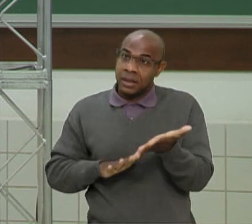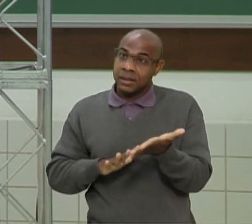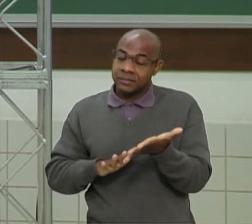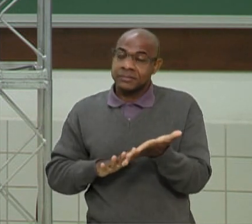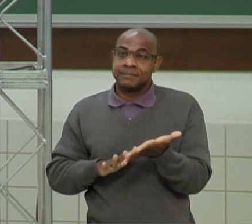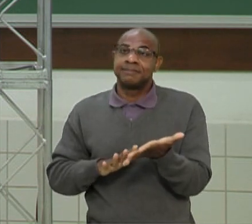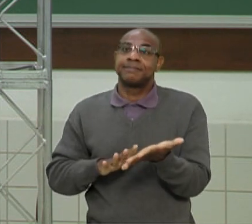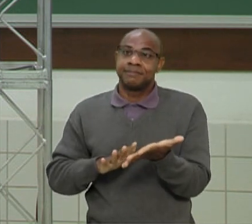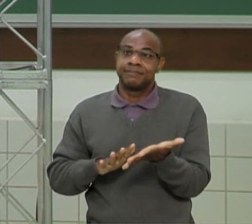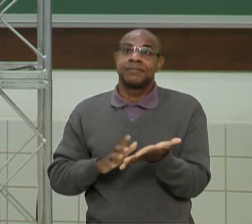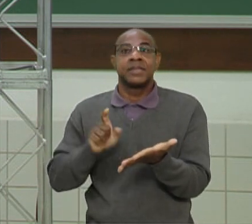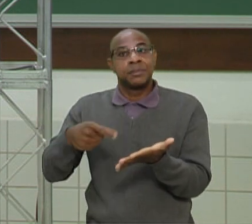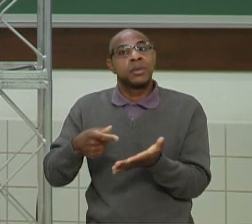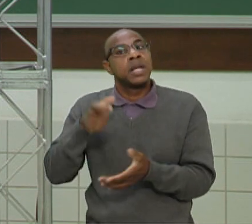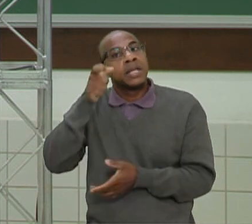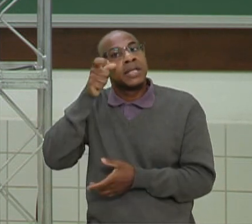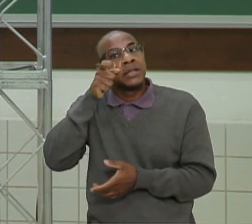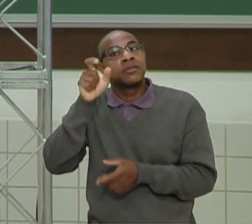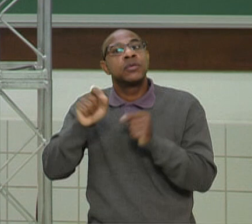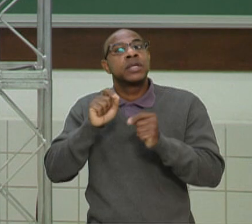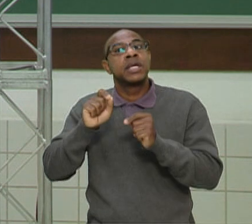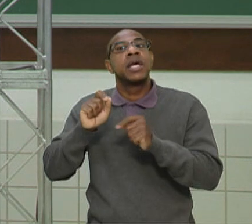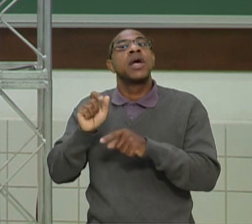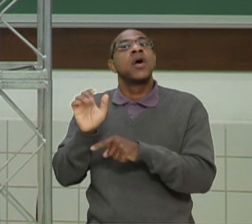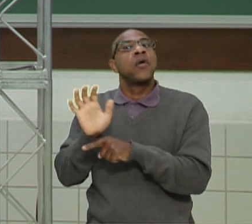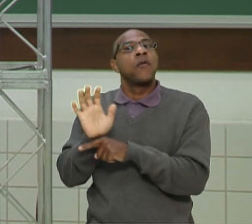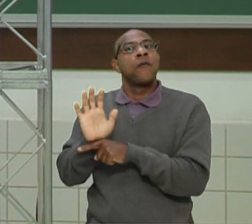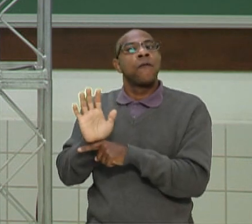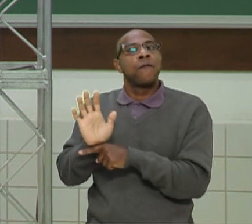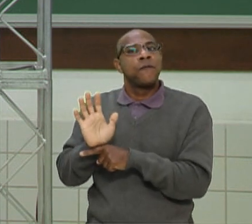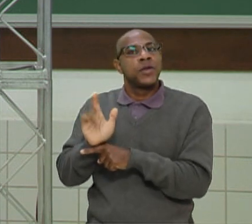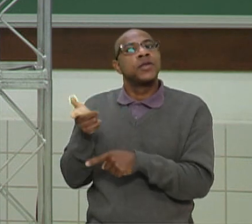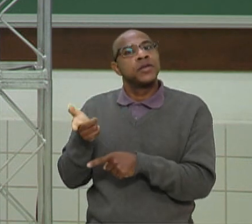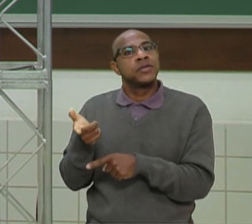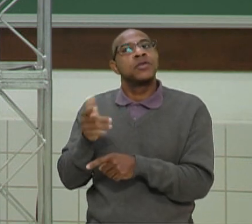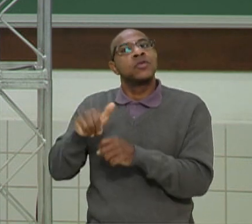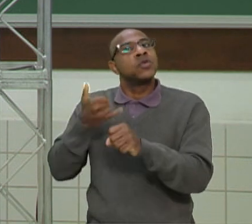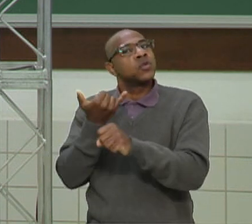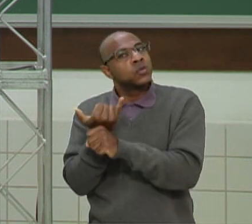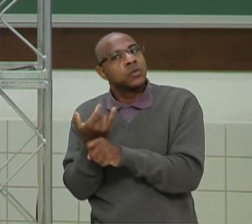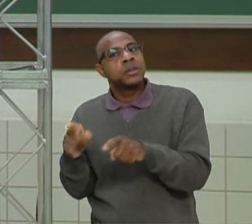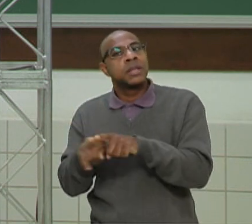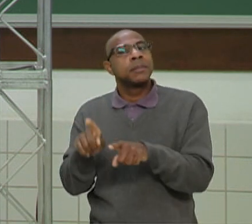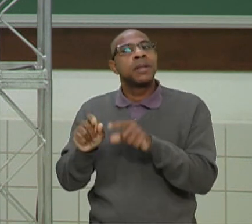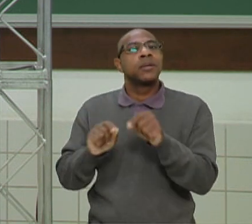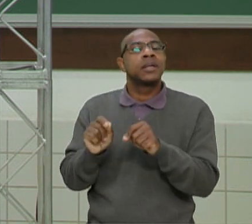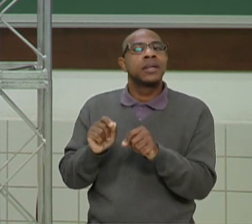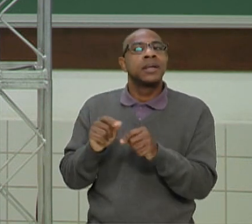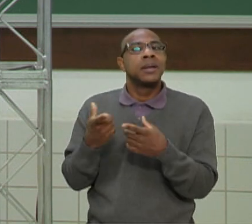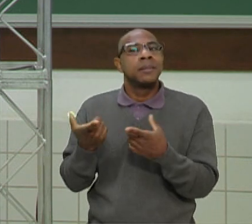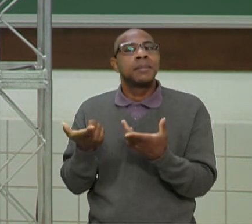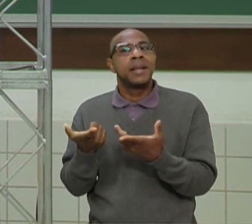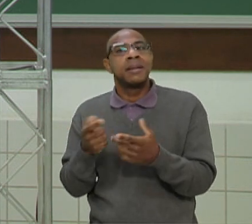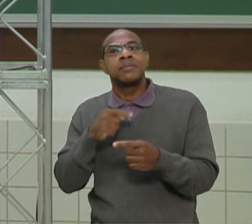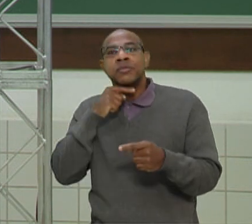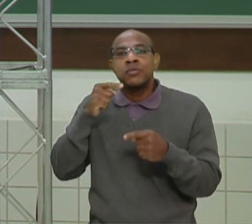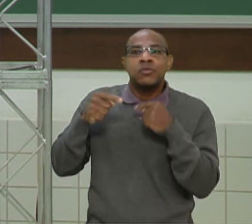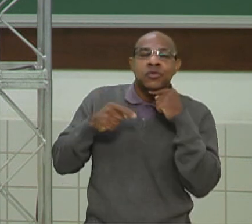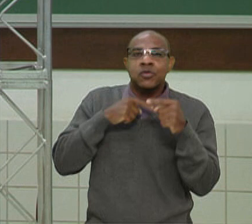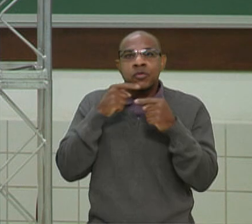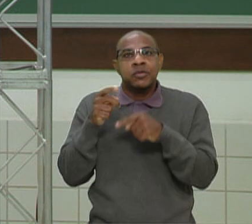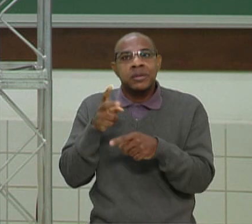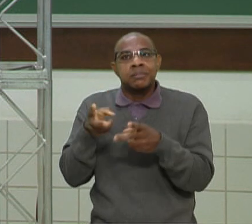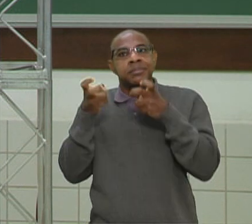atividades, depois assistir o vídeo, se precisar, assistir mais uma vez depois no YouTube, tá? Para não tirar todas as dúvidas,